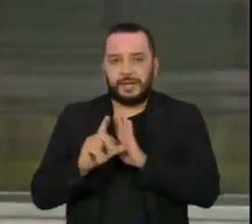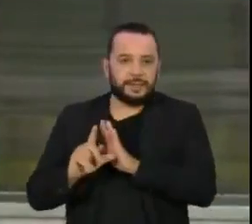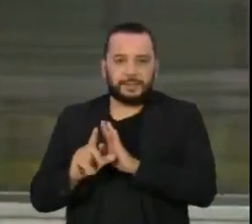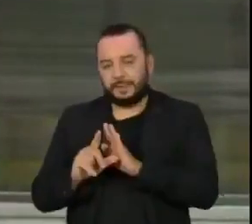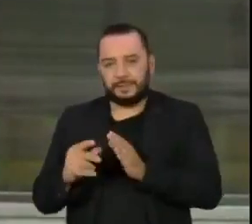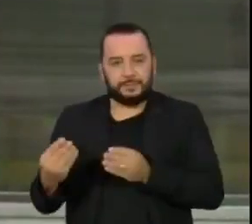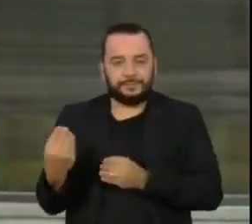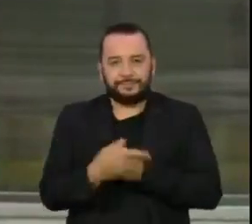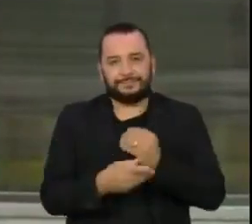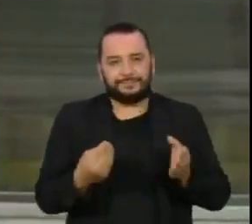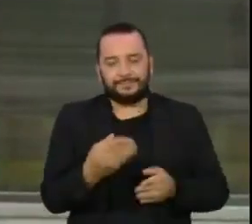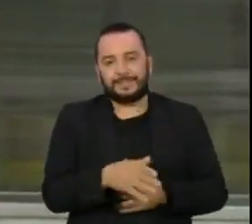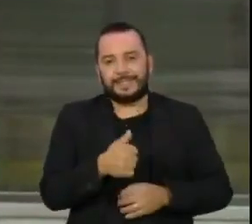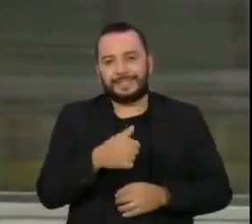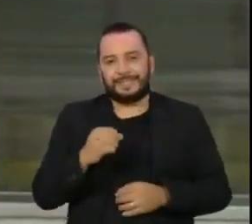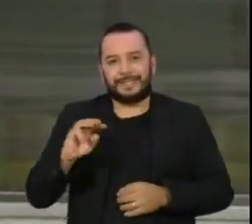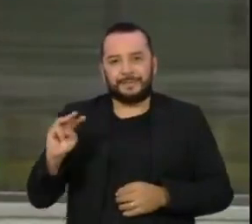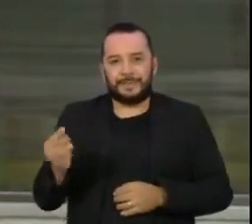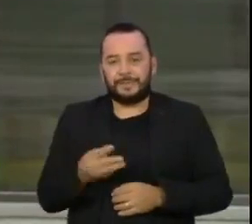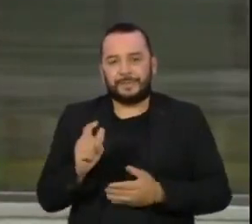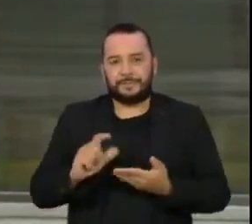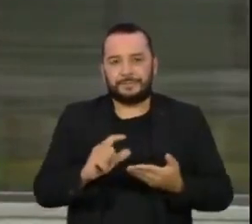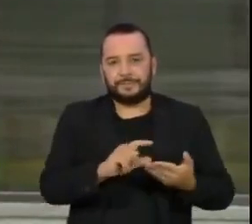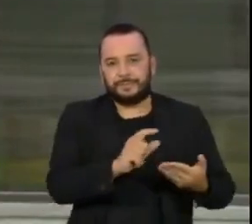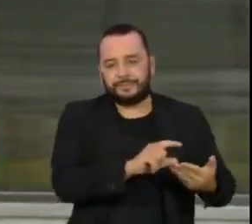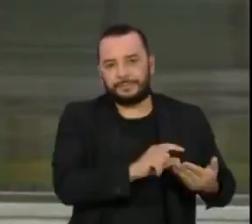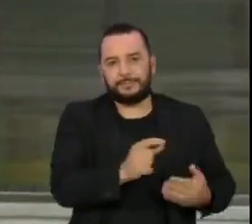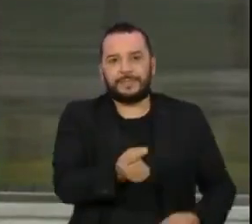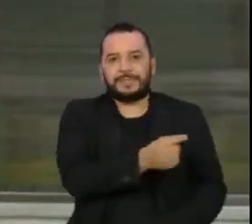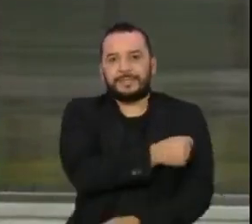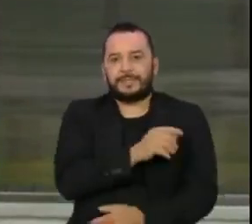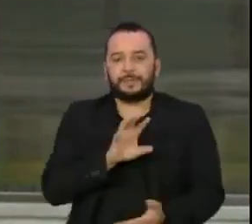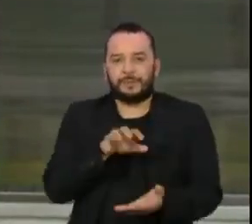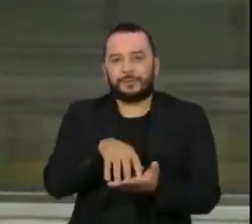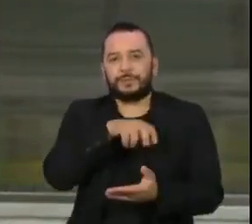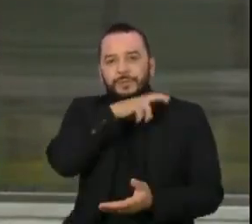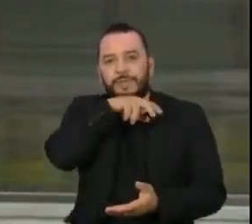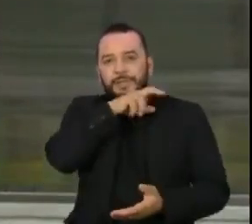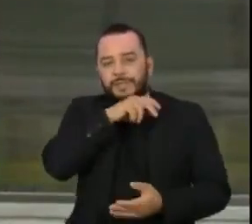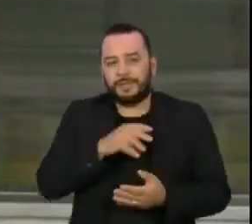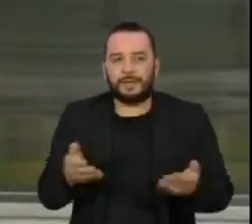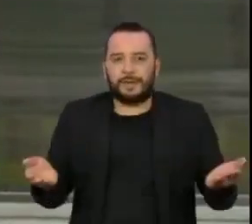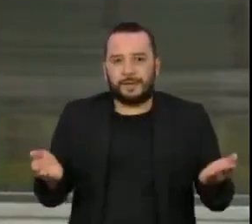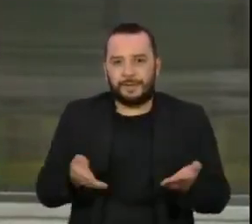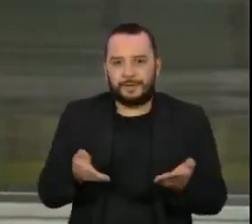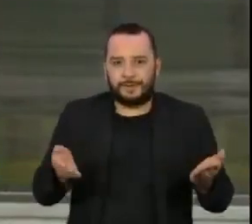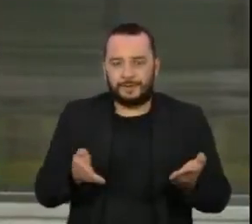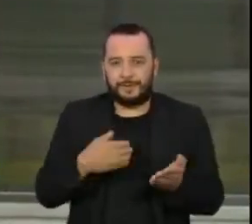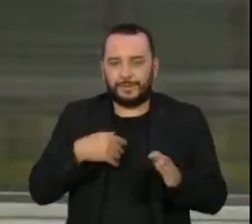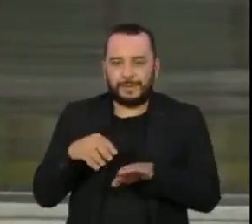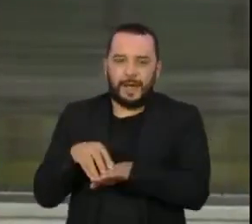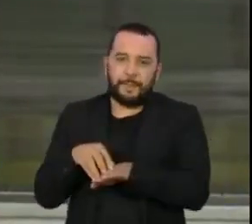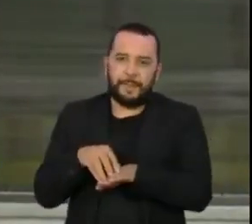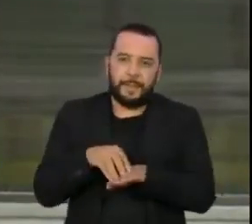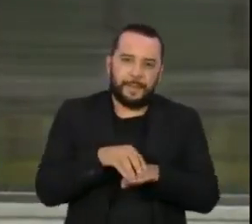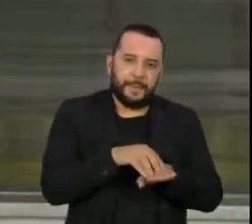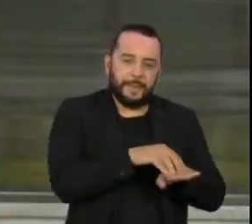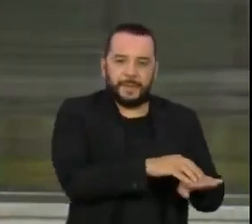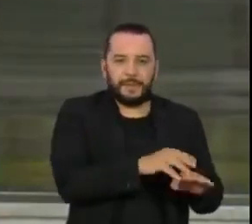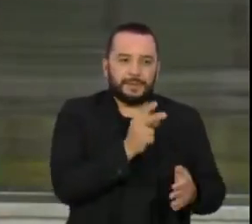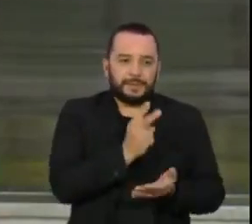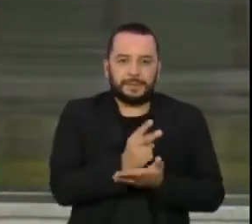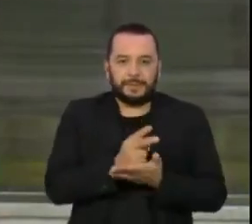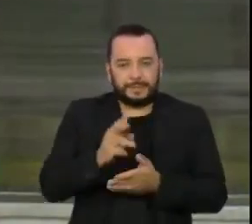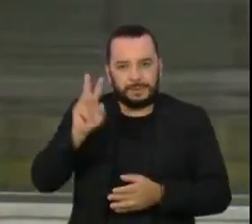100 milhões de doses da vacina do Butantan. E a partir de agora, as entregas serão feitas sempre às